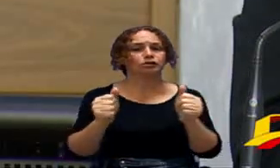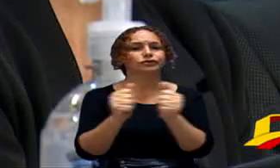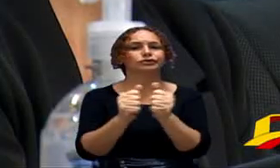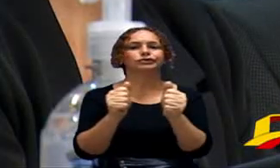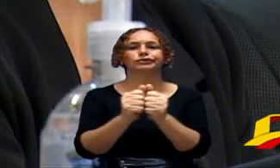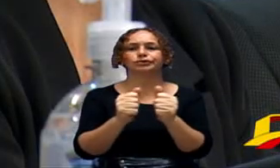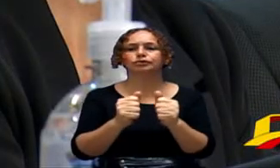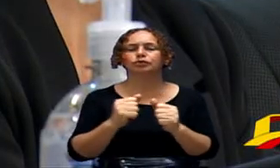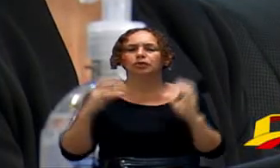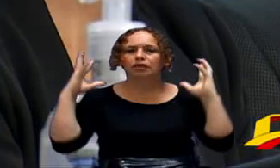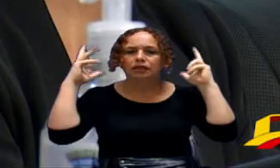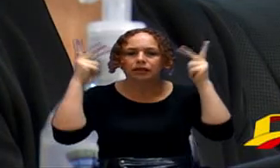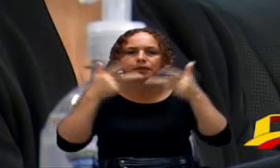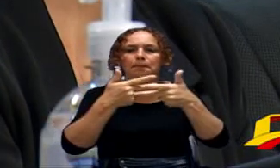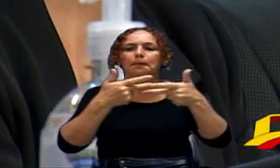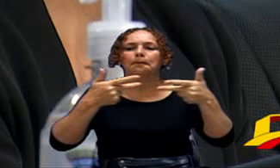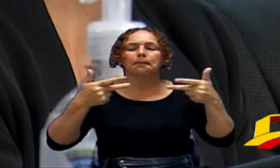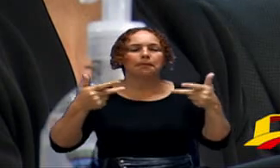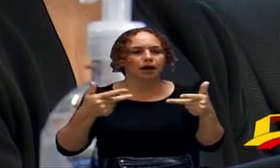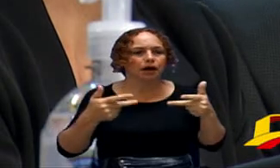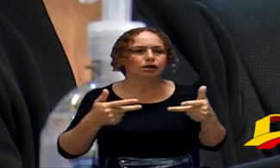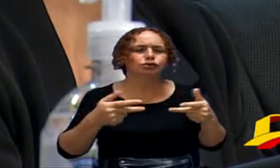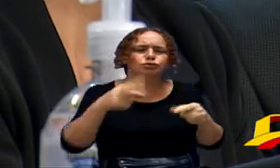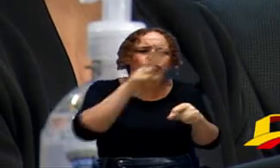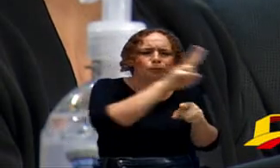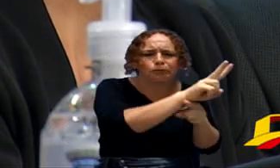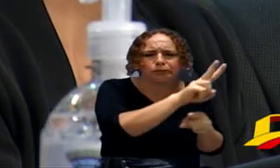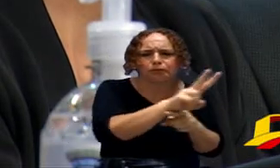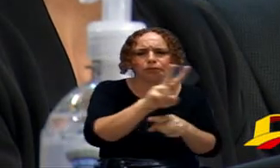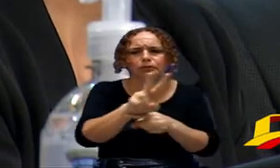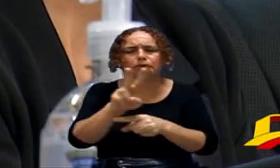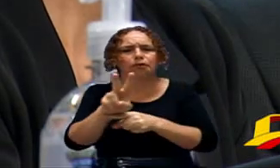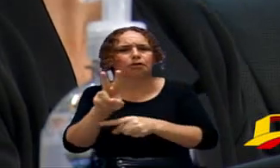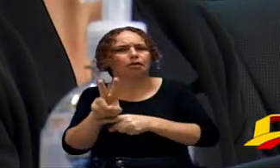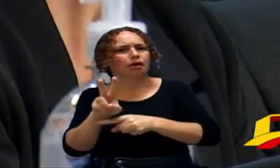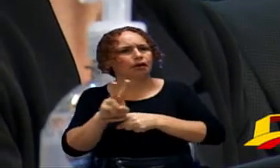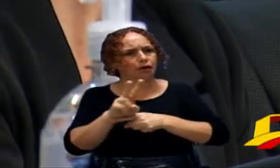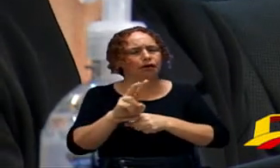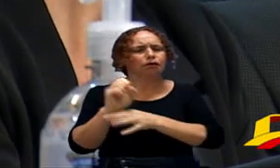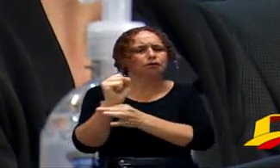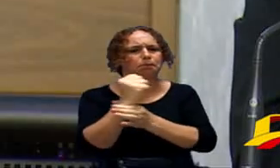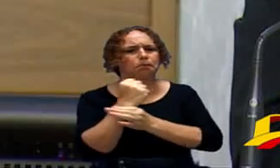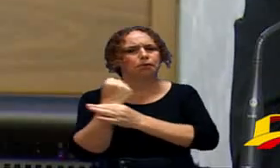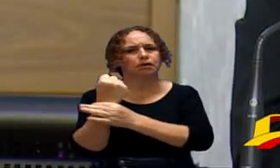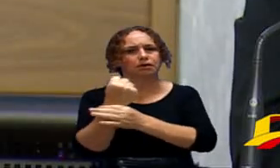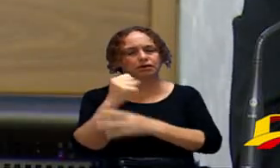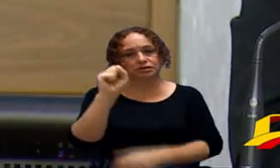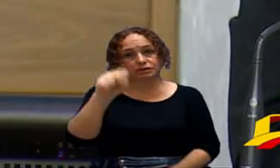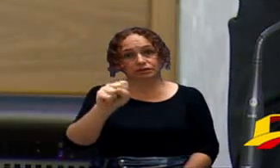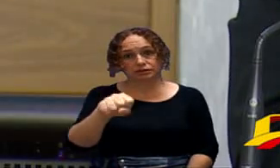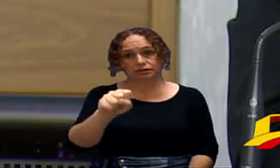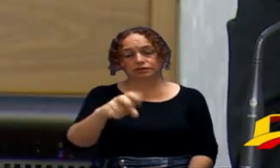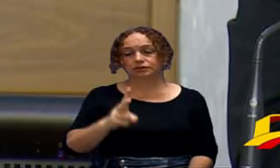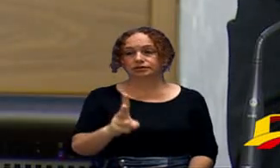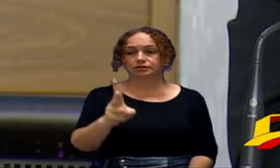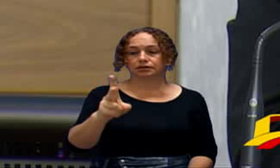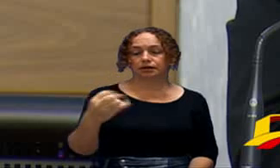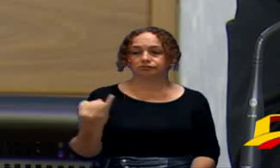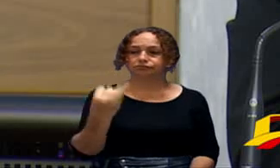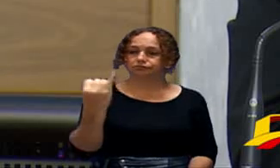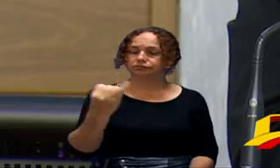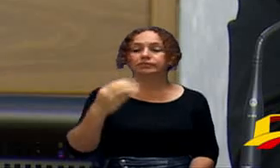estar aqui dizendo o seu trabalho, e é muito importante você aqui nessa sessão. Já sei do